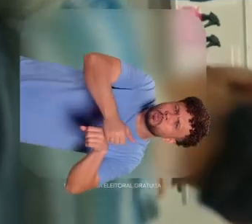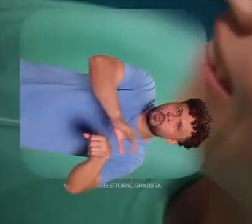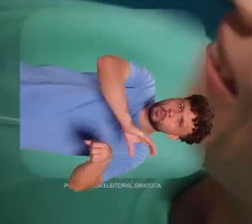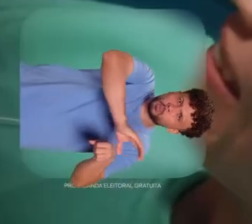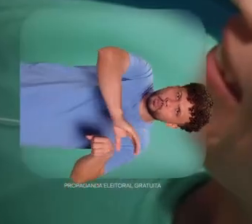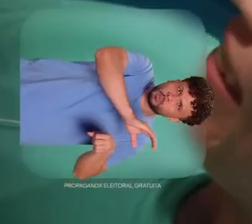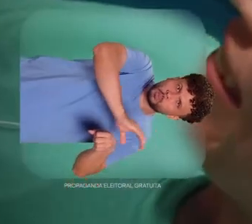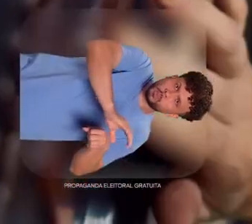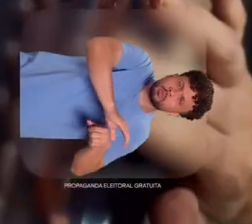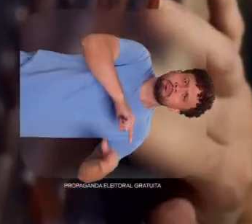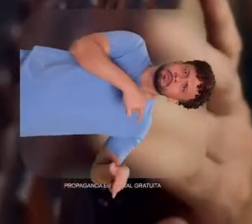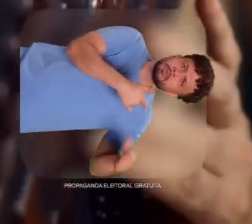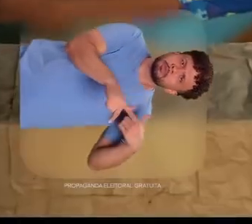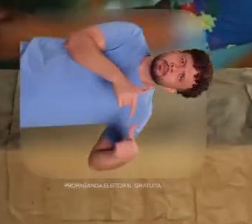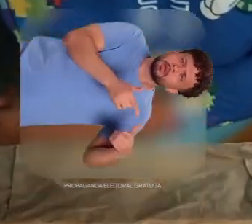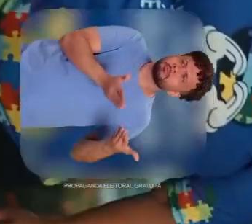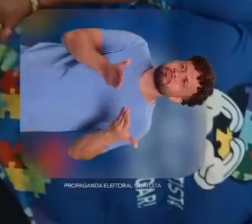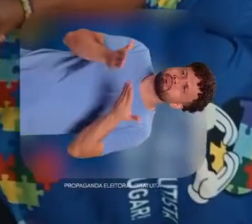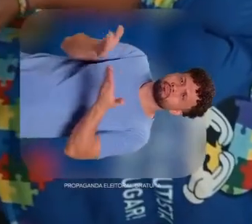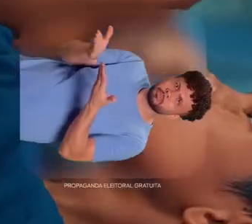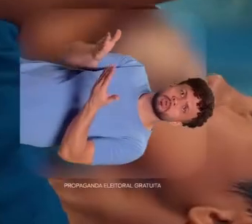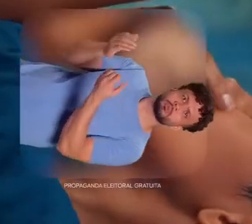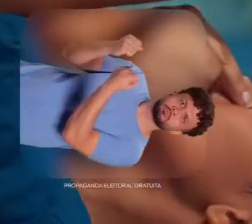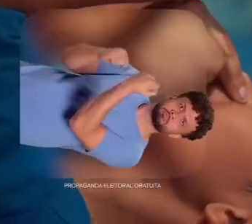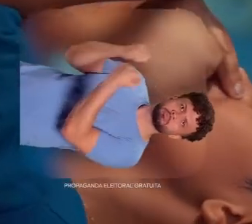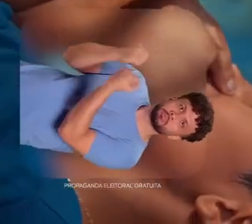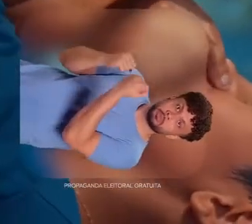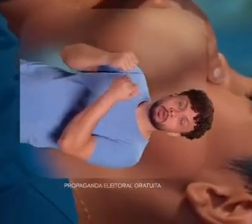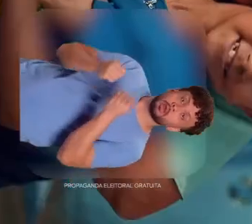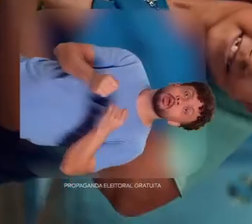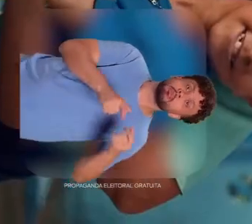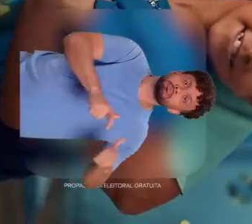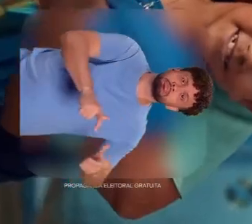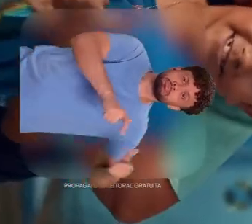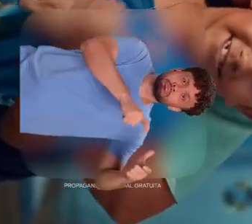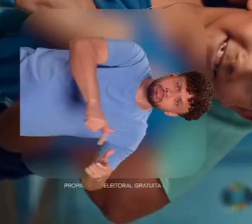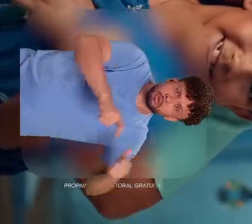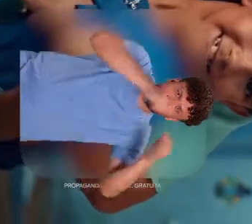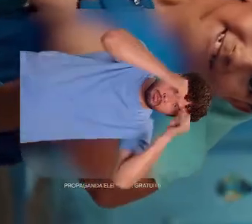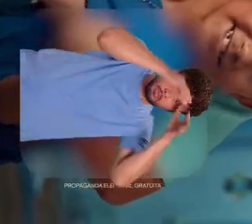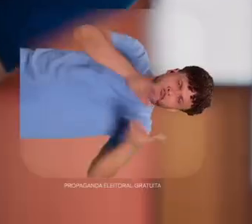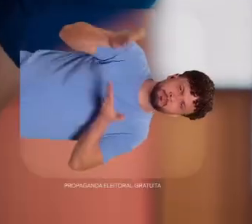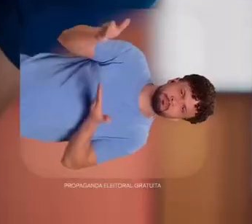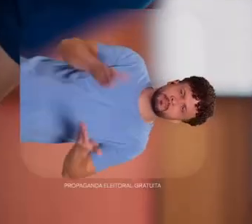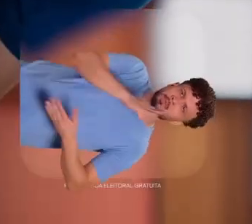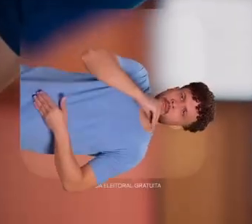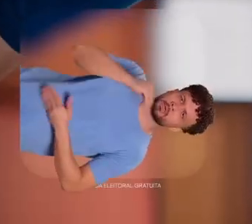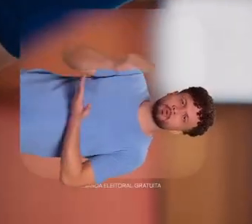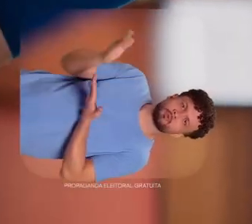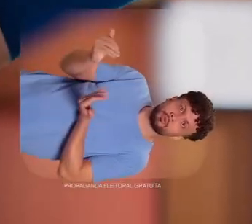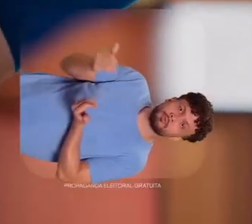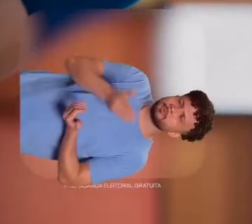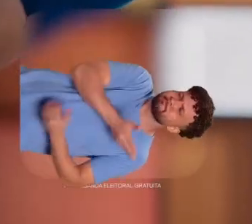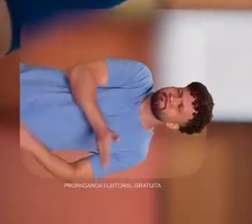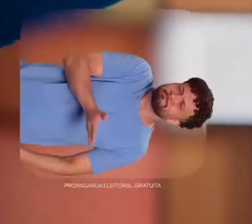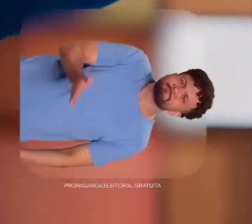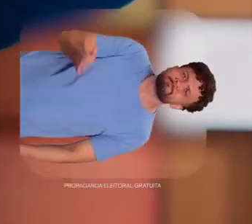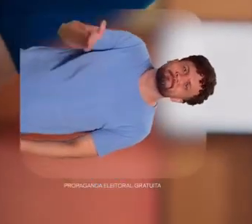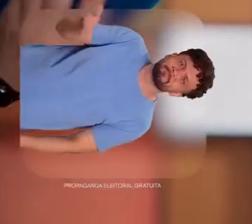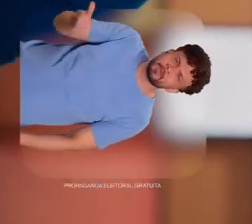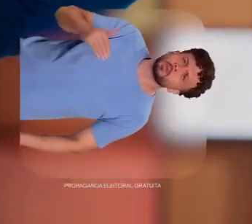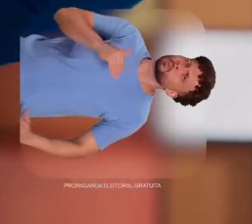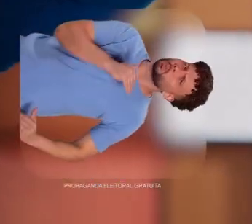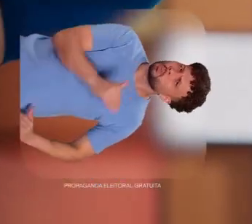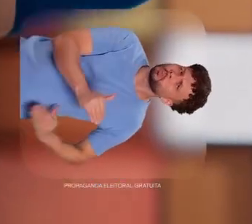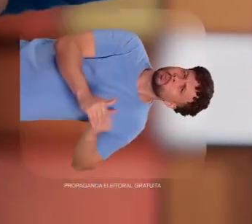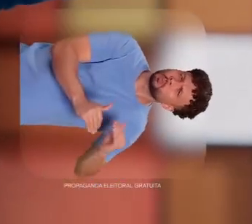adultos para trabalhar na Zona Franca e criação da Cidade do Autista para atender crianças e jovens. É isso, pessoal. Passo a passo